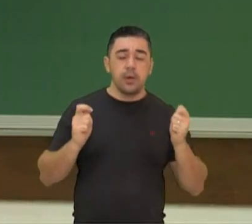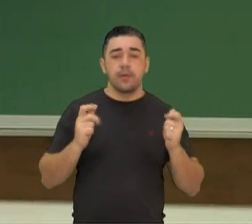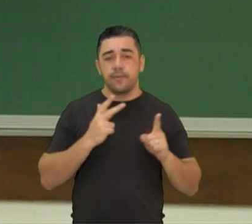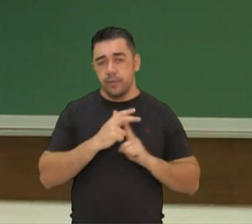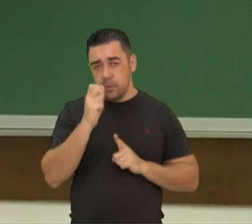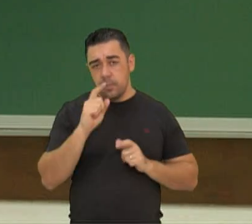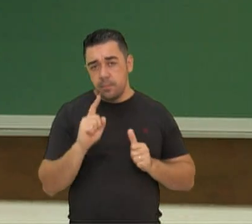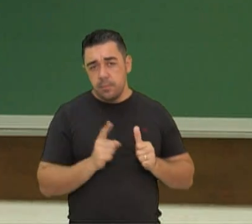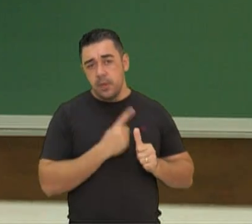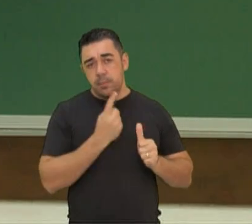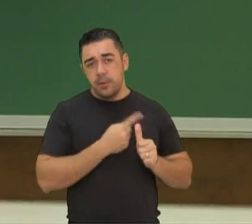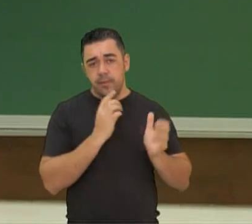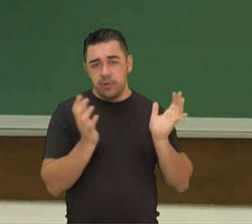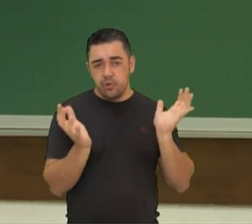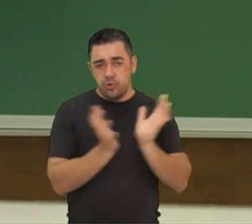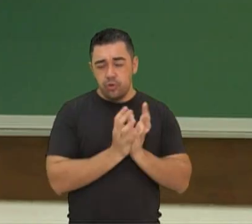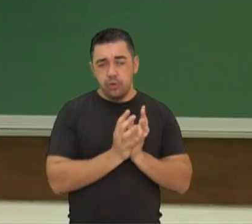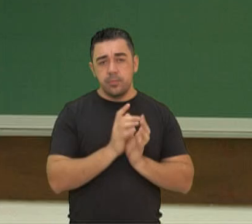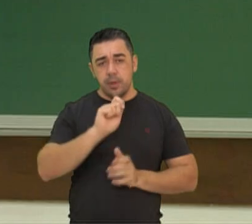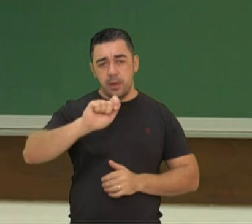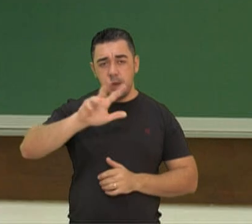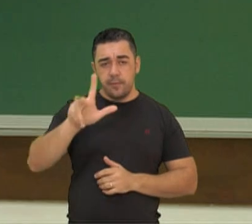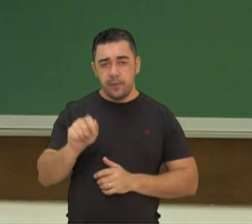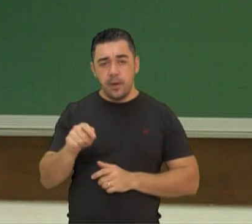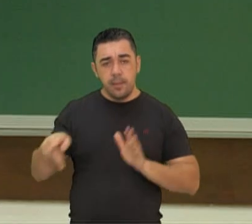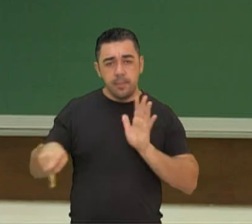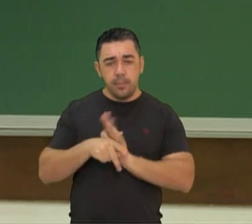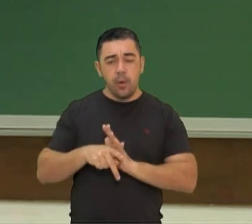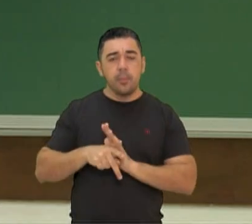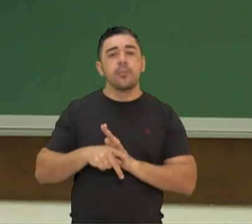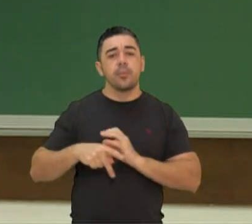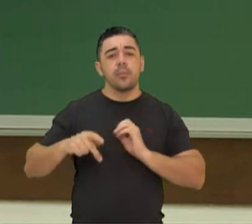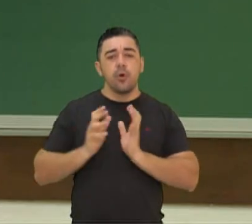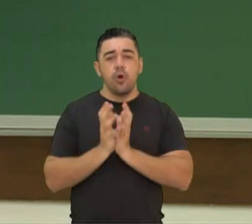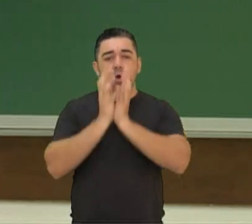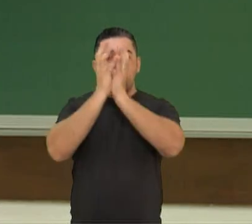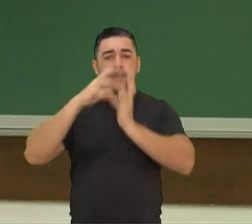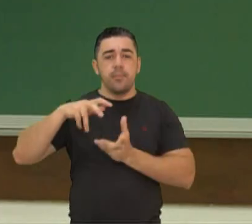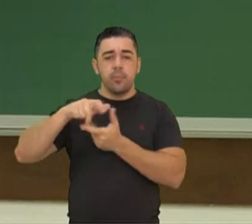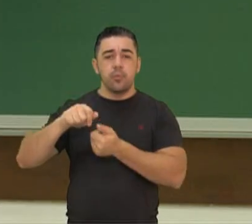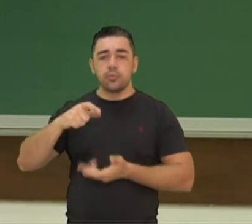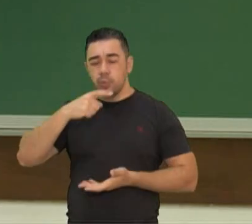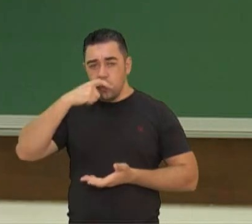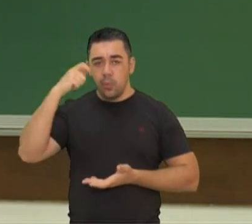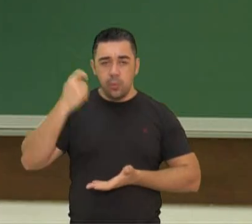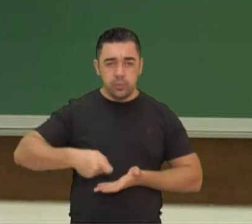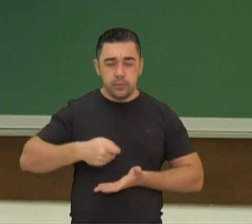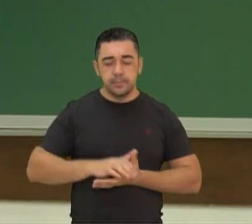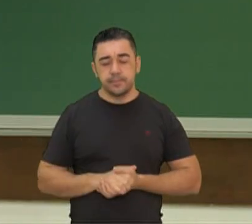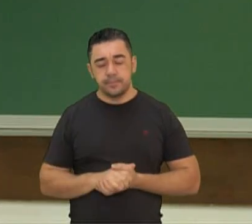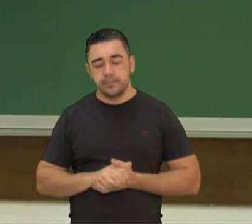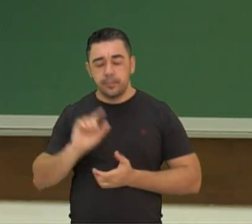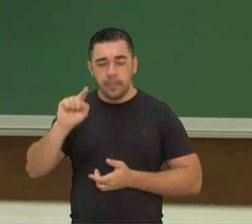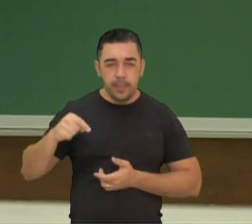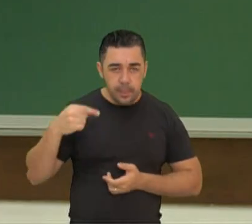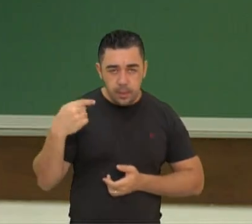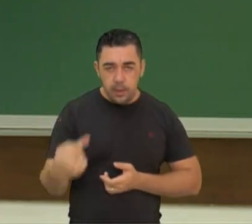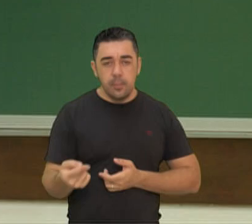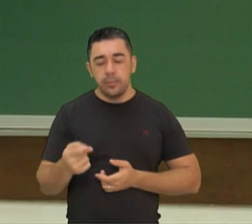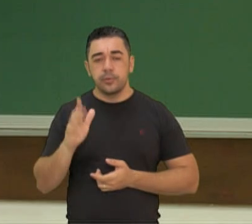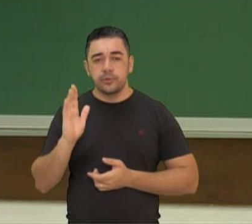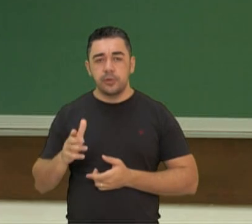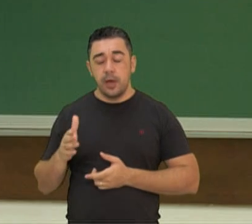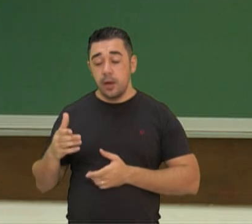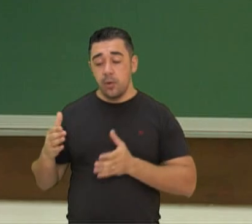de um time africano na Copa do Mundo da Rússia, que terminou em 2-1 para os senegaleses. Após a seleção japonesa conseguir